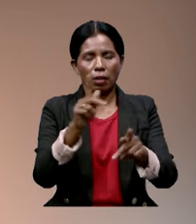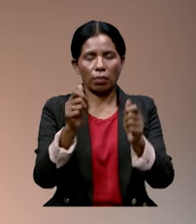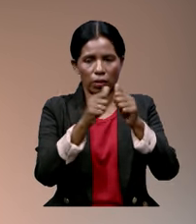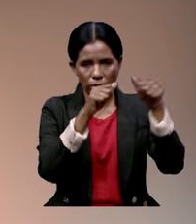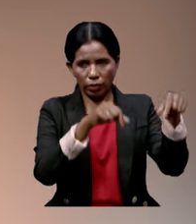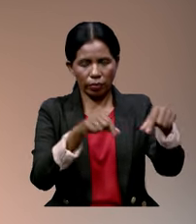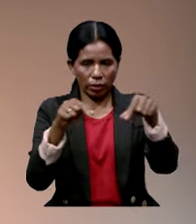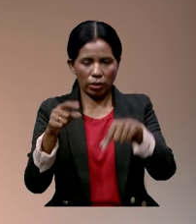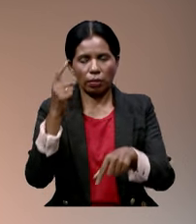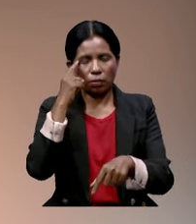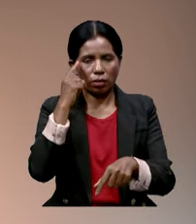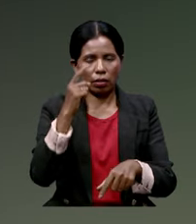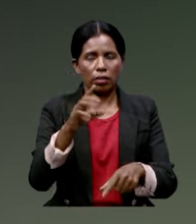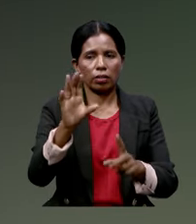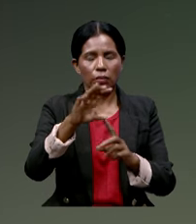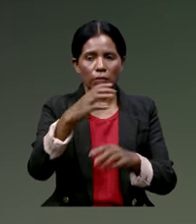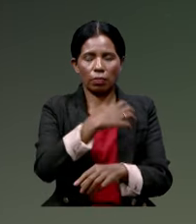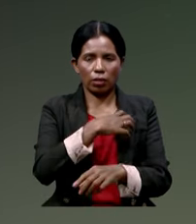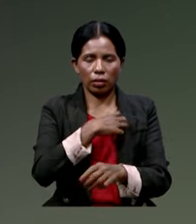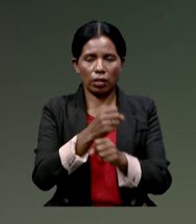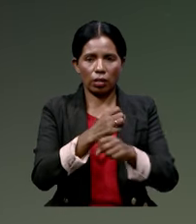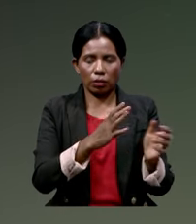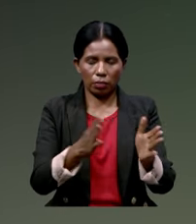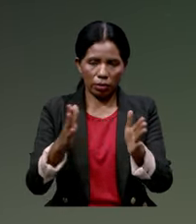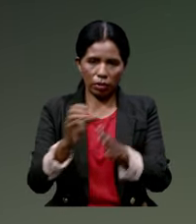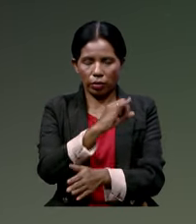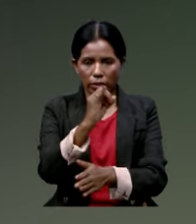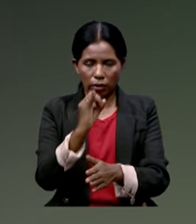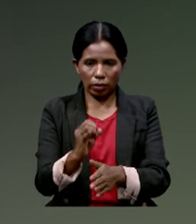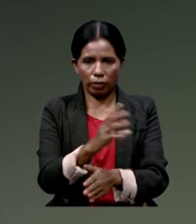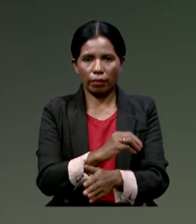deficiência. Comando PNTL município Covalima, halo hela processo de identificação